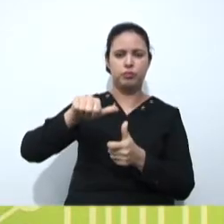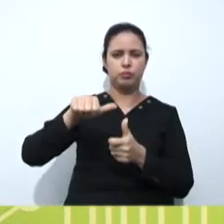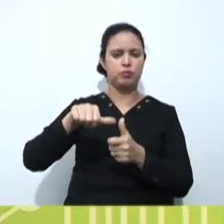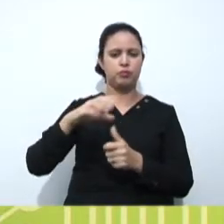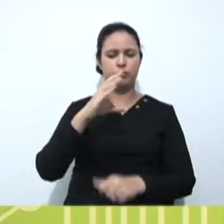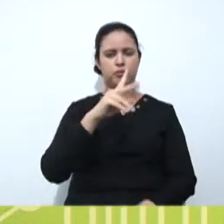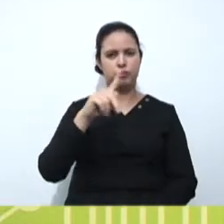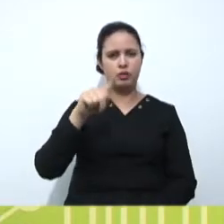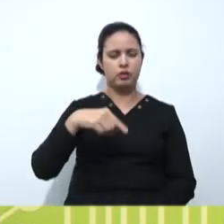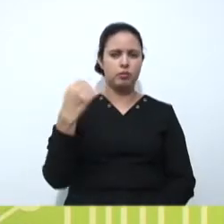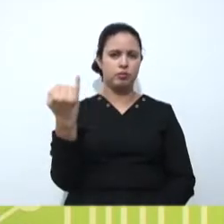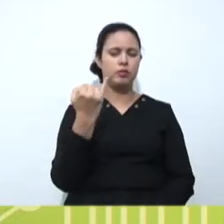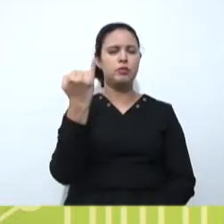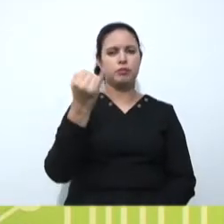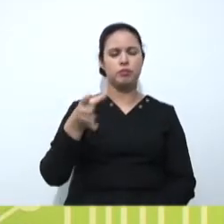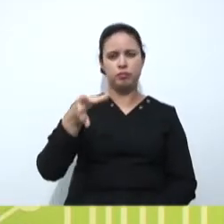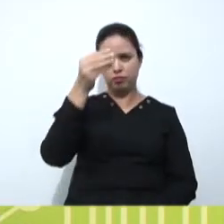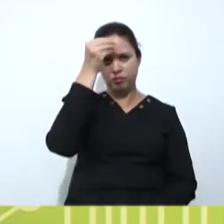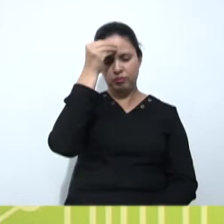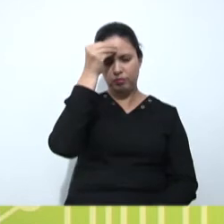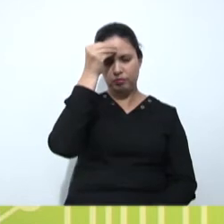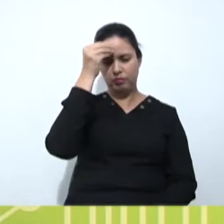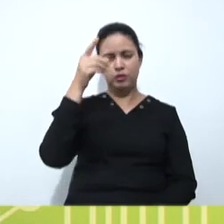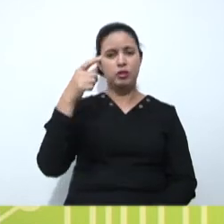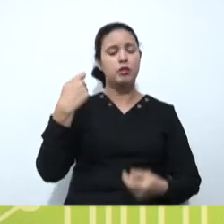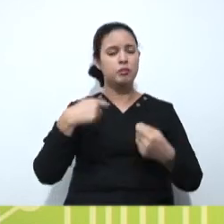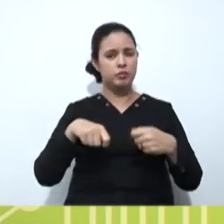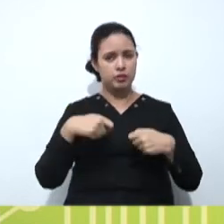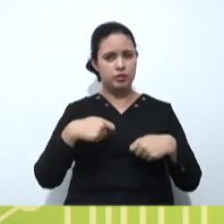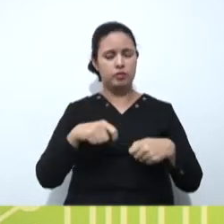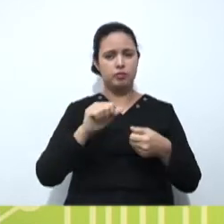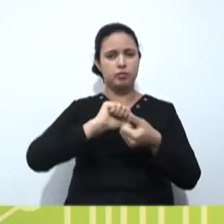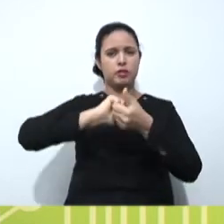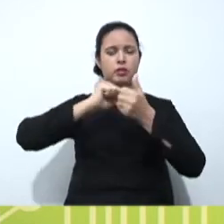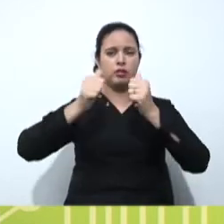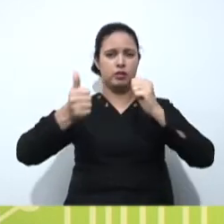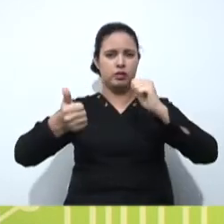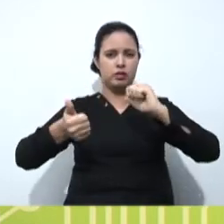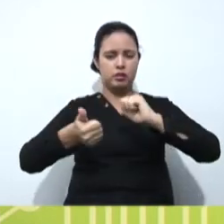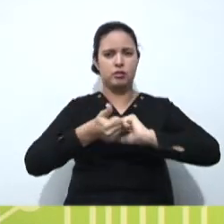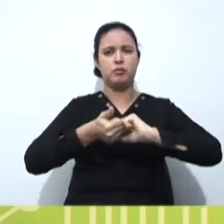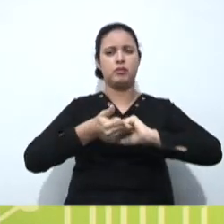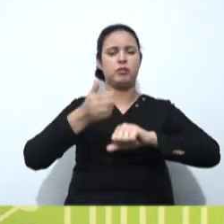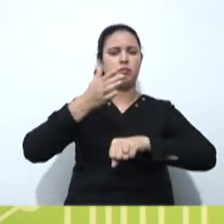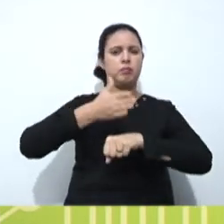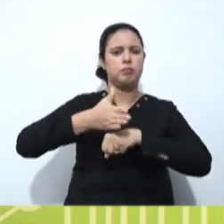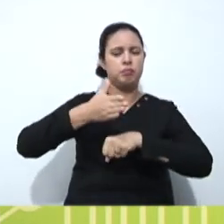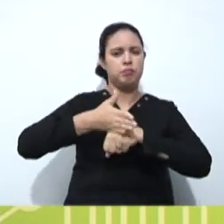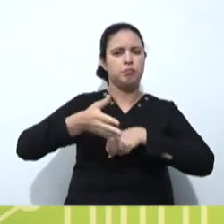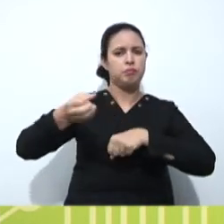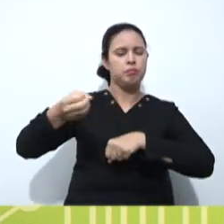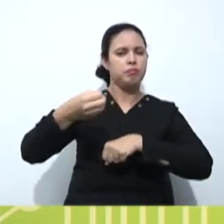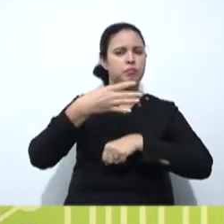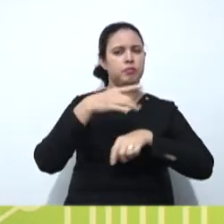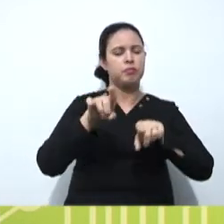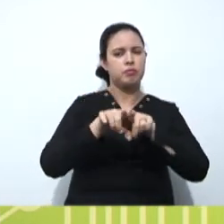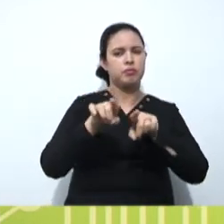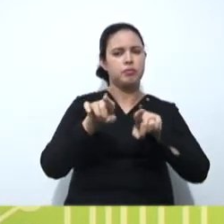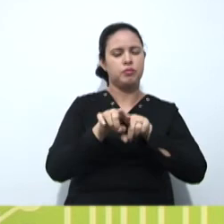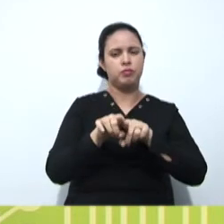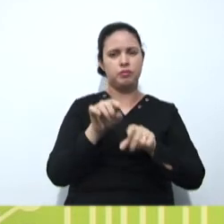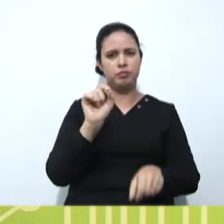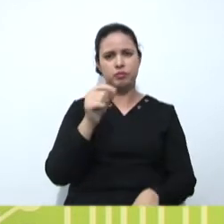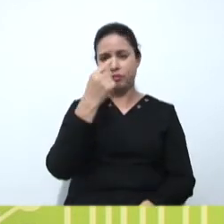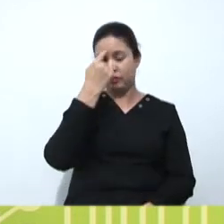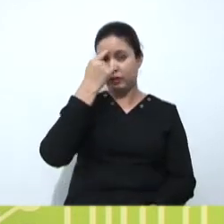super importante a gente ter isso em mente. Eu tenho que ser flexível, eu tenho que praticar inovação e tenho que agir também